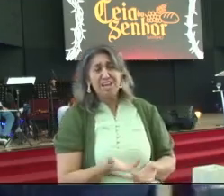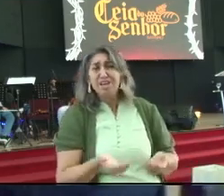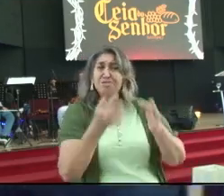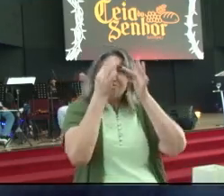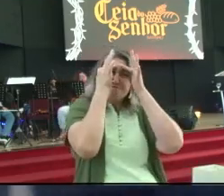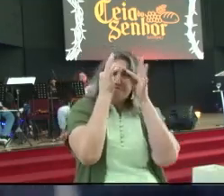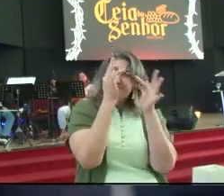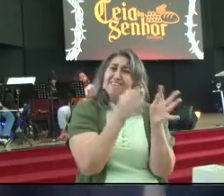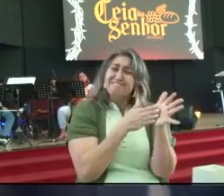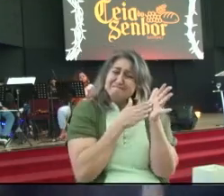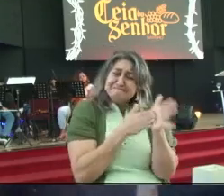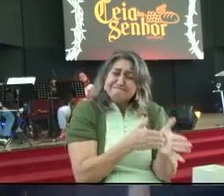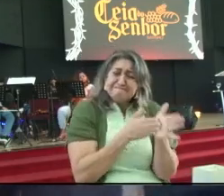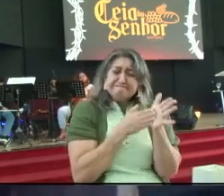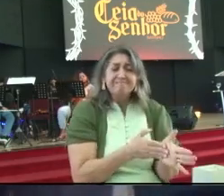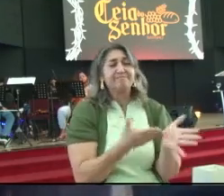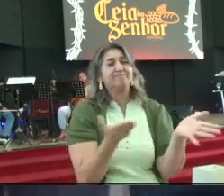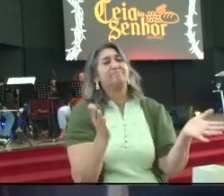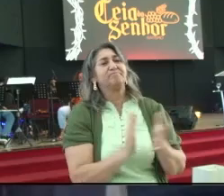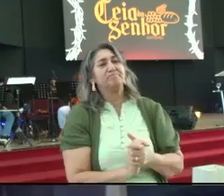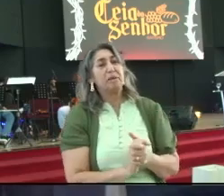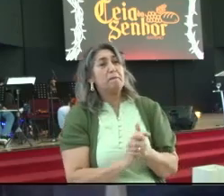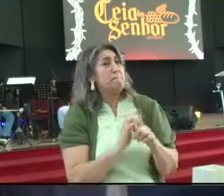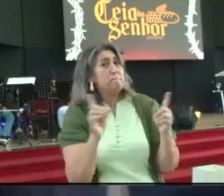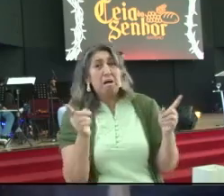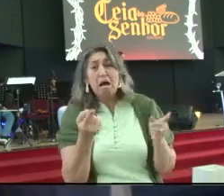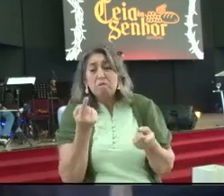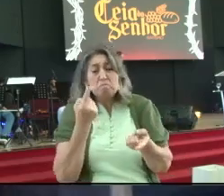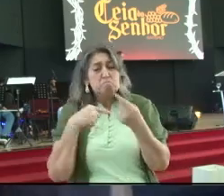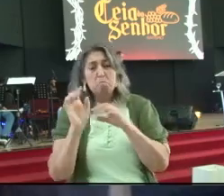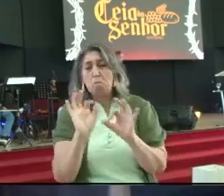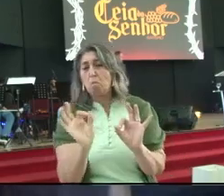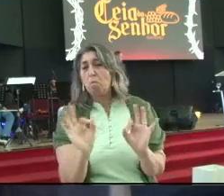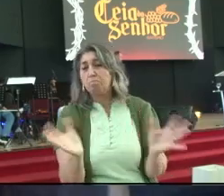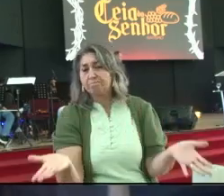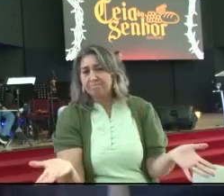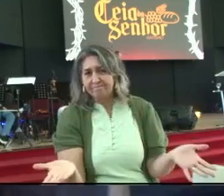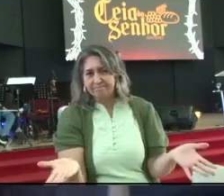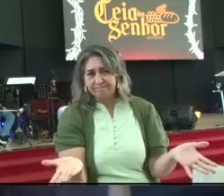Eu sou fiel, mas eu não prospero.